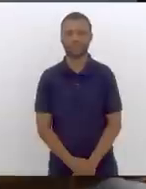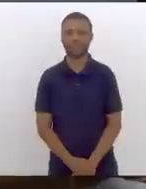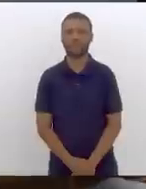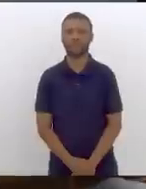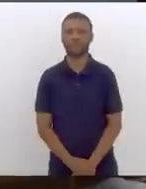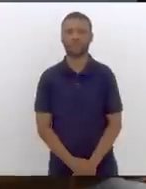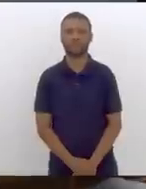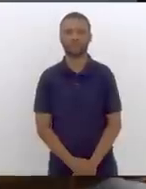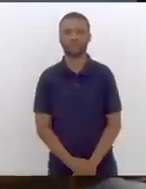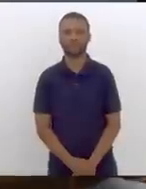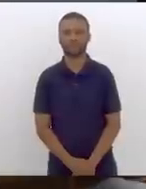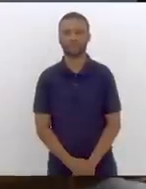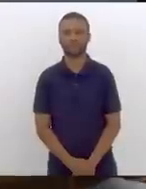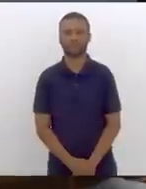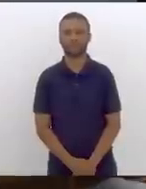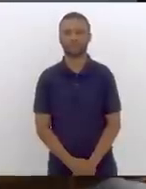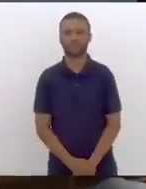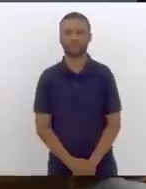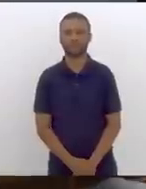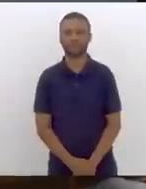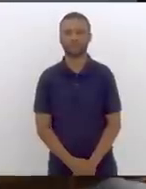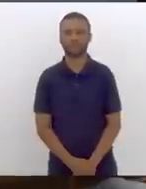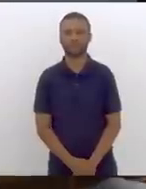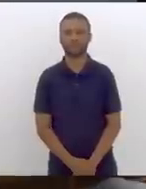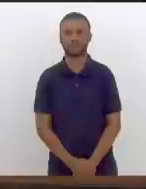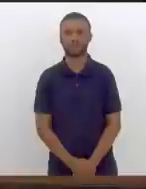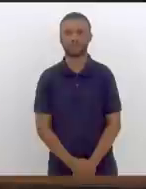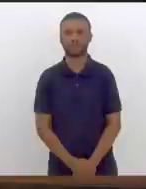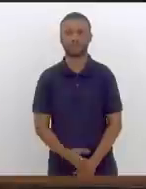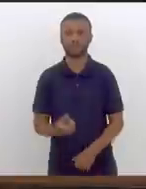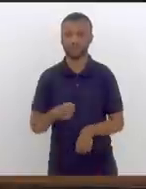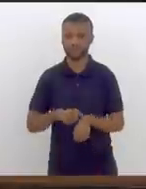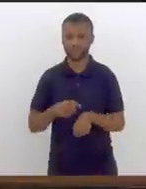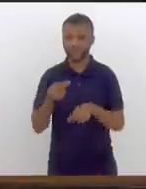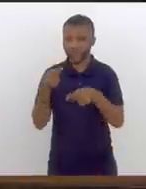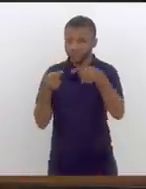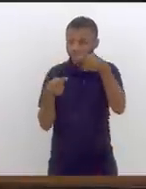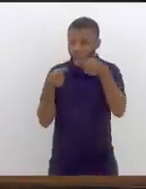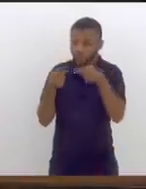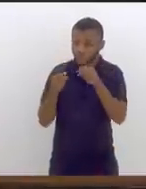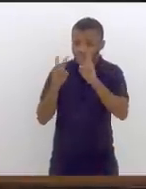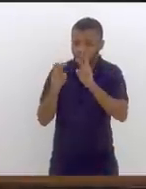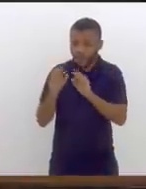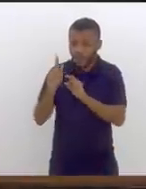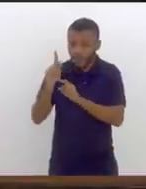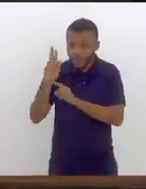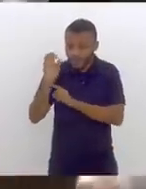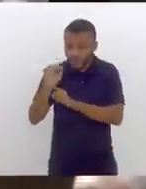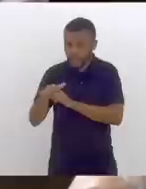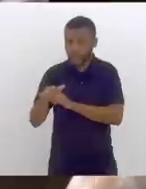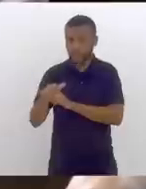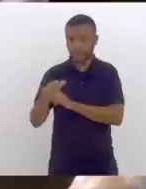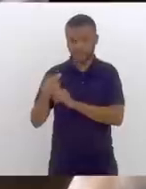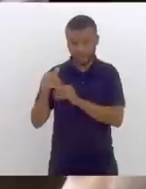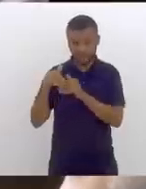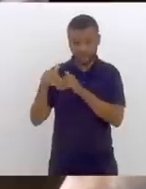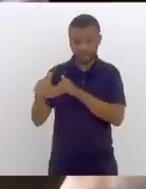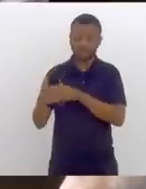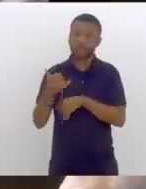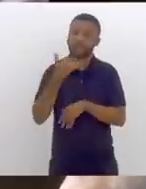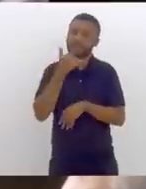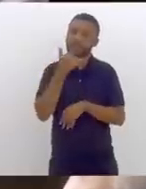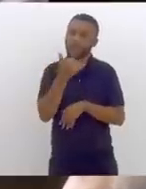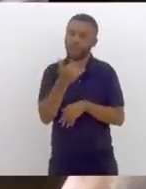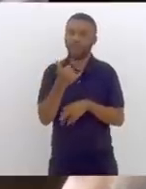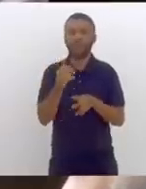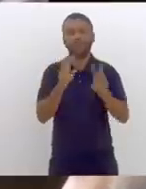do ativo do ativo então é onde nós vamos discutir sobre isso falando da Gran aqui daqui a pouco tá OK meu irmão perdoe-me realmente